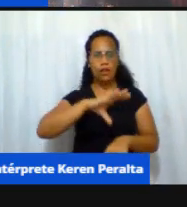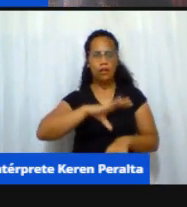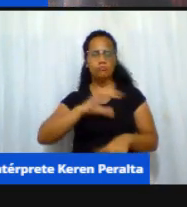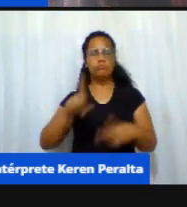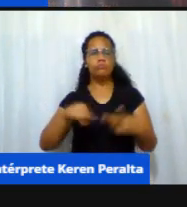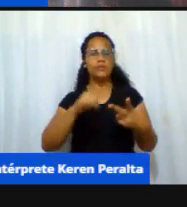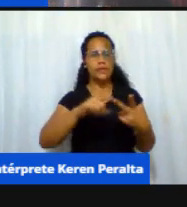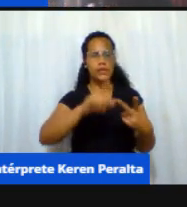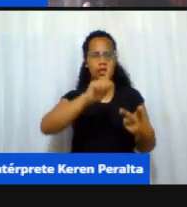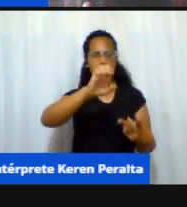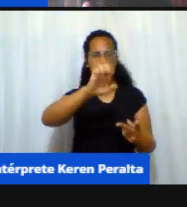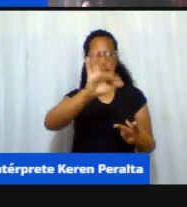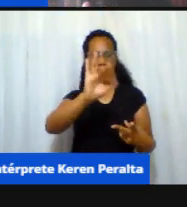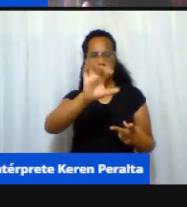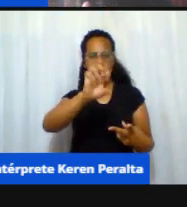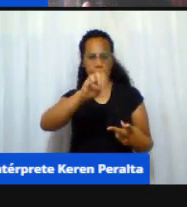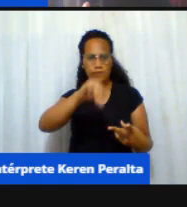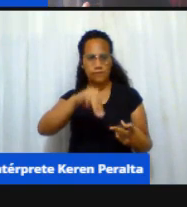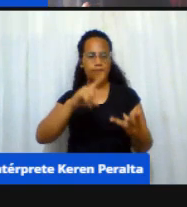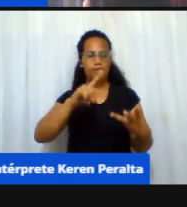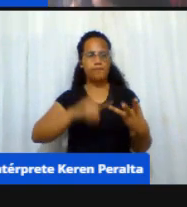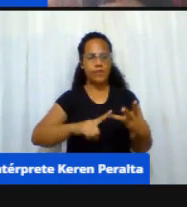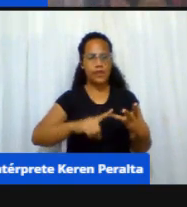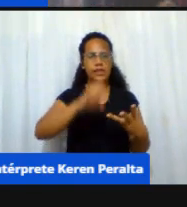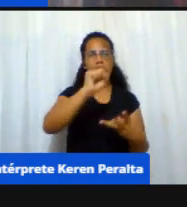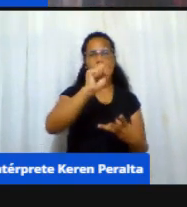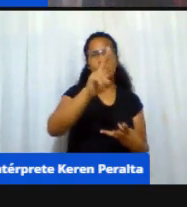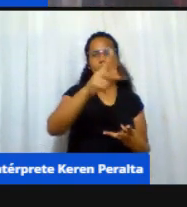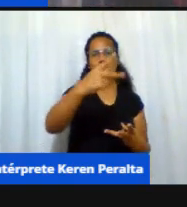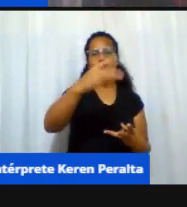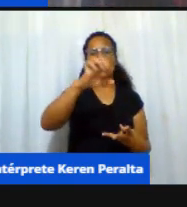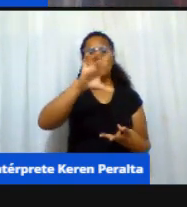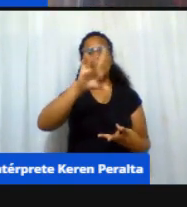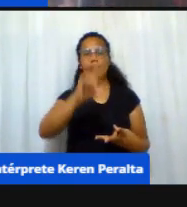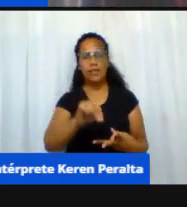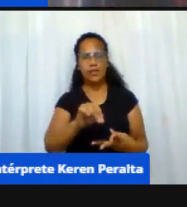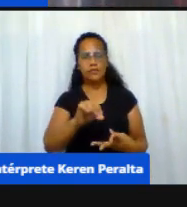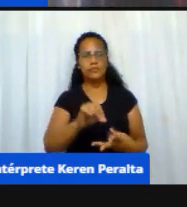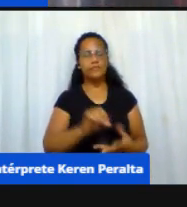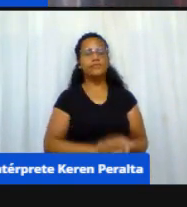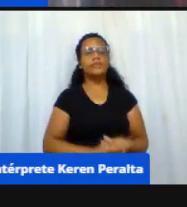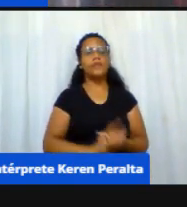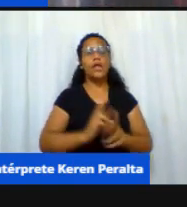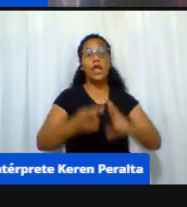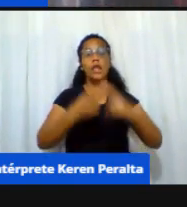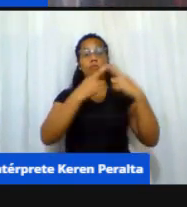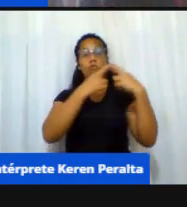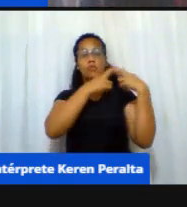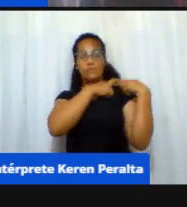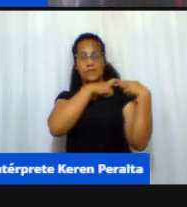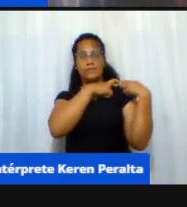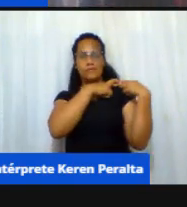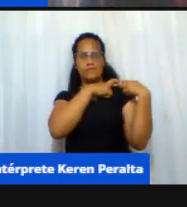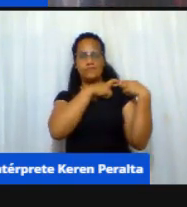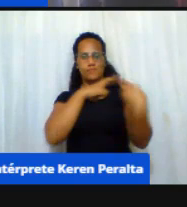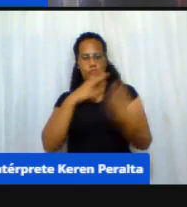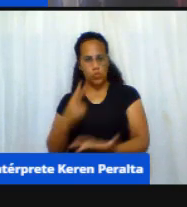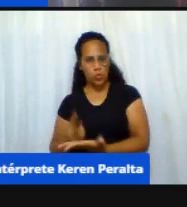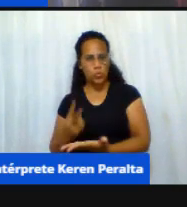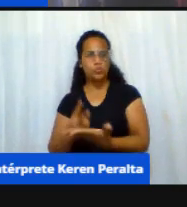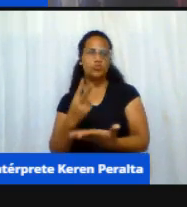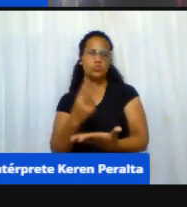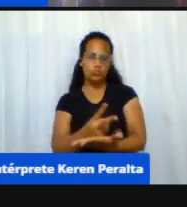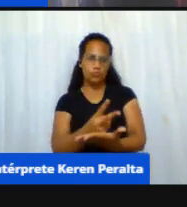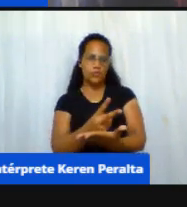atenção, o compromisso que mantém, ou iniciam, no caso de alguns, com os estudantes da Rede Municipal de Educação de